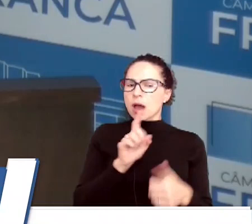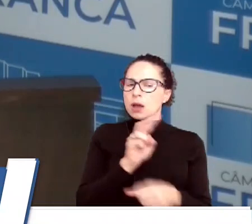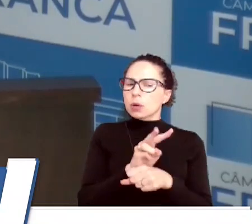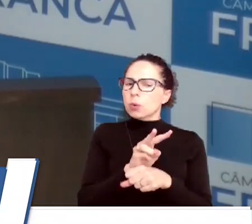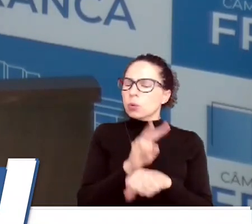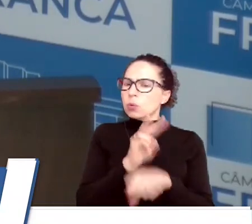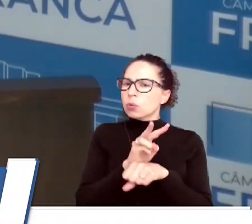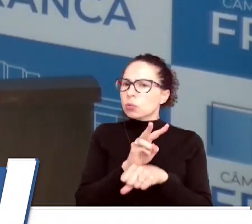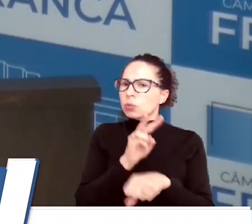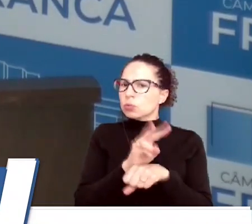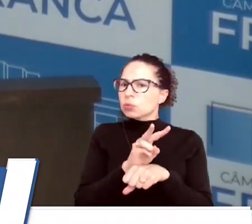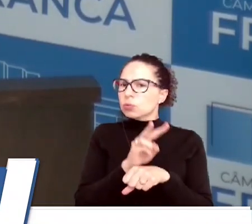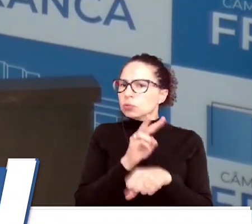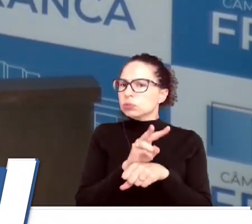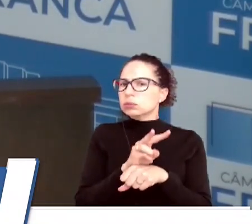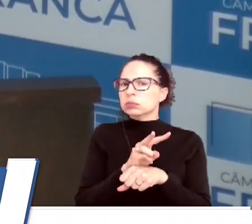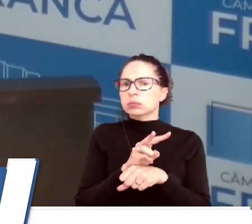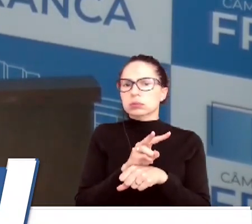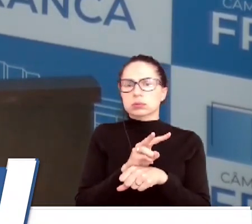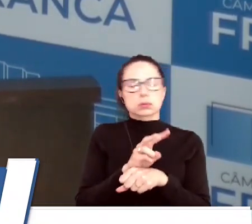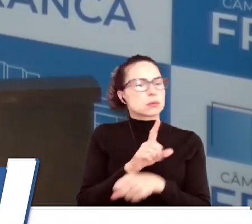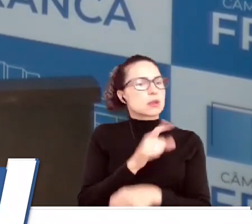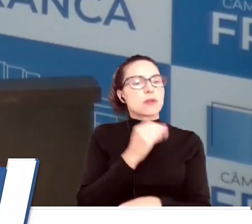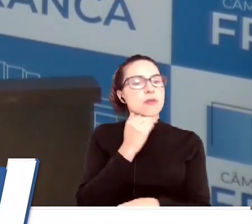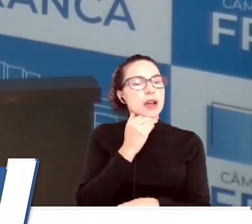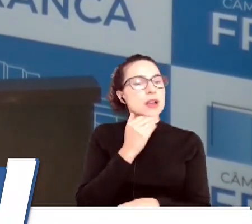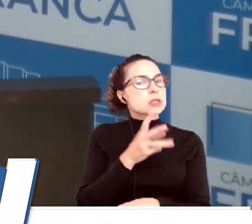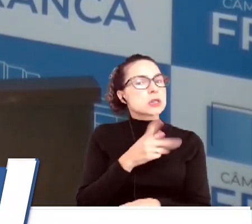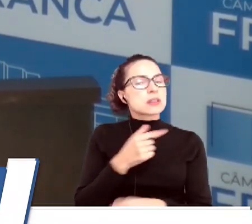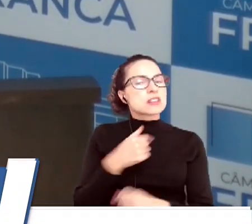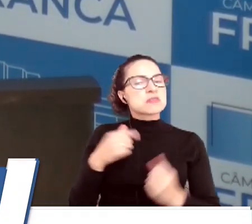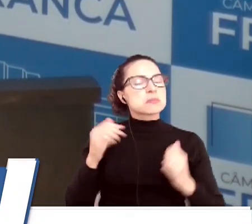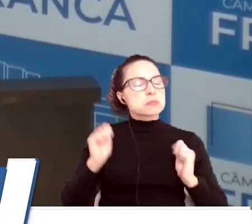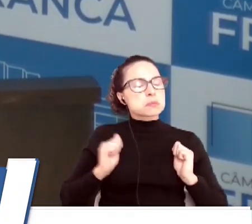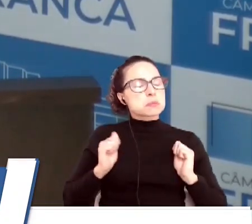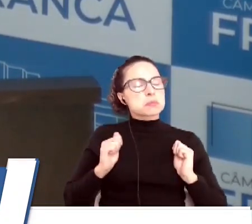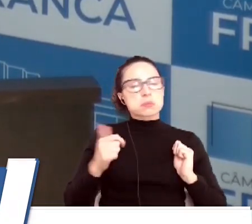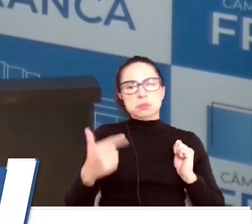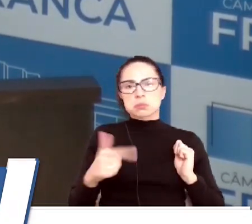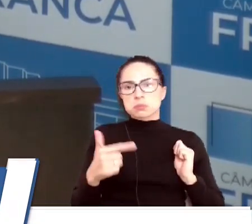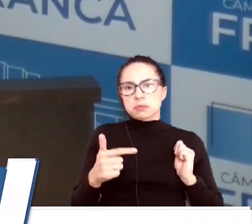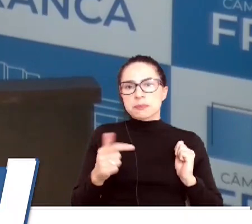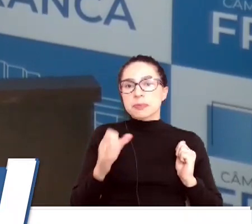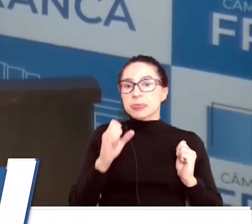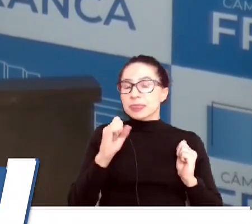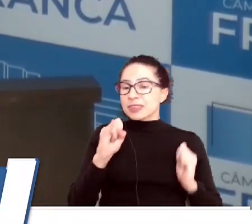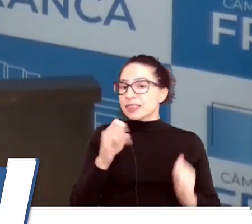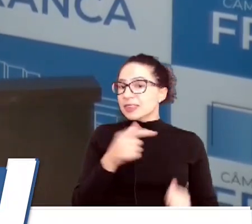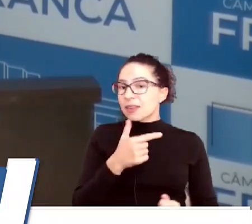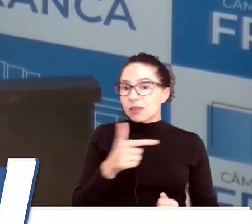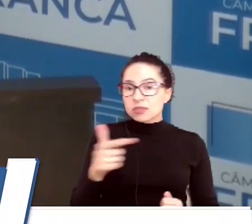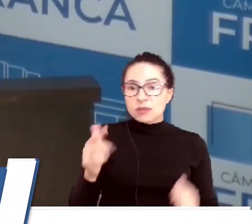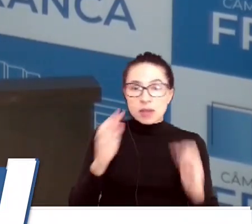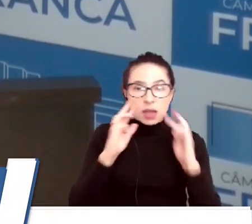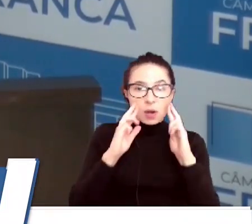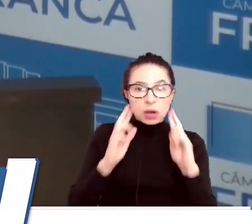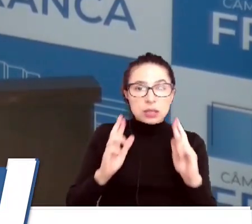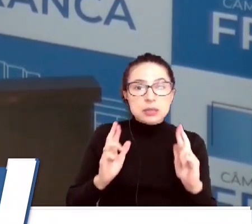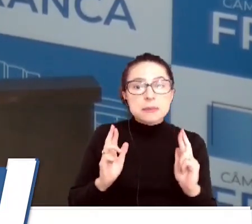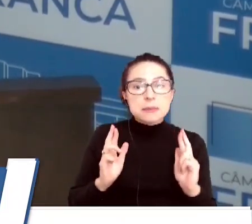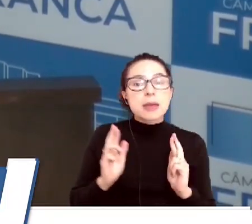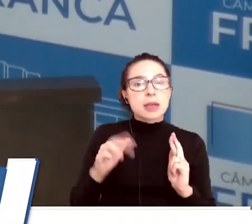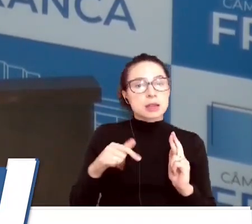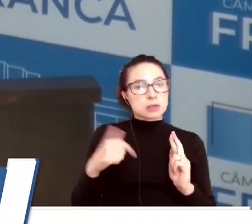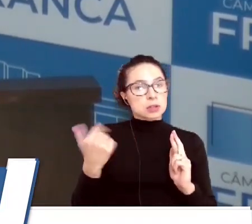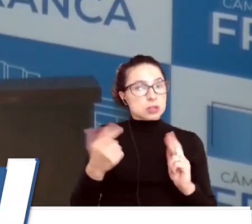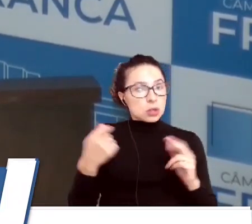prefeito. Você não vai ter trégua. Se nós não tivermos o respeito que nós